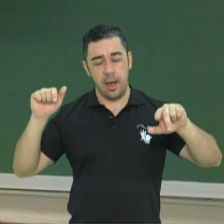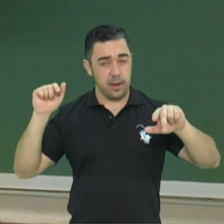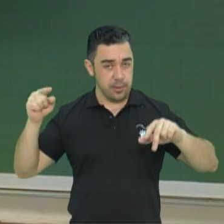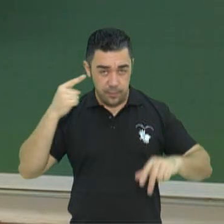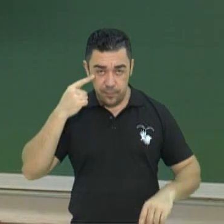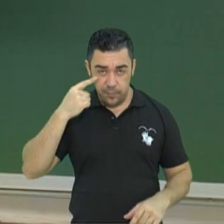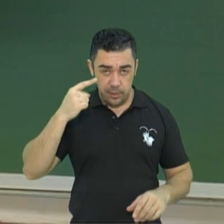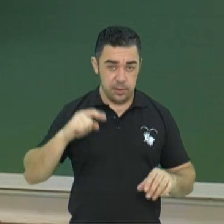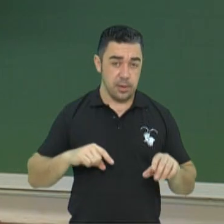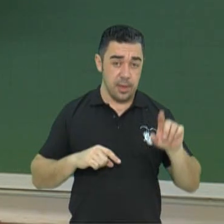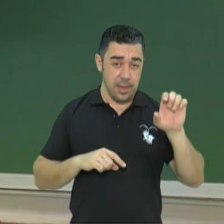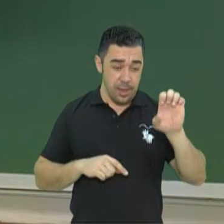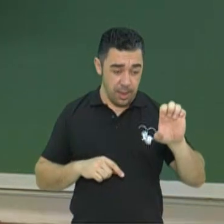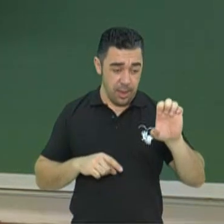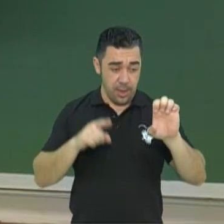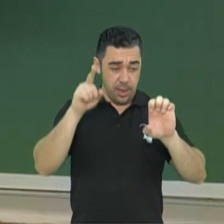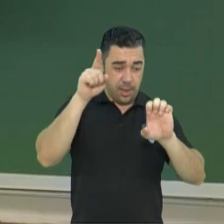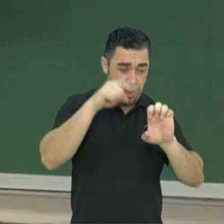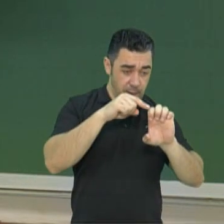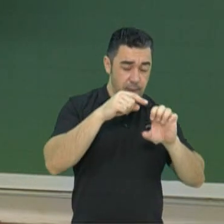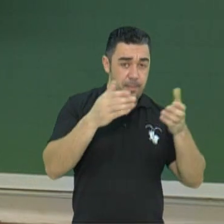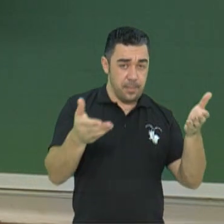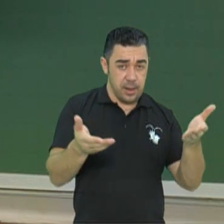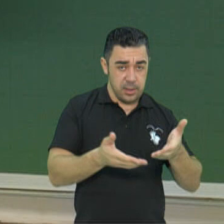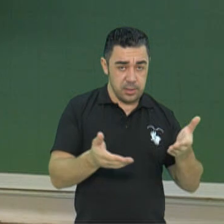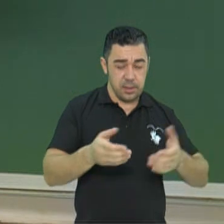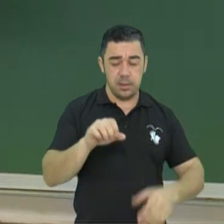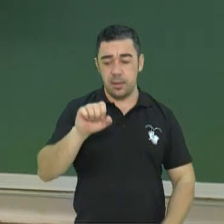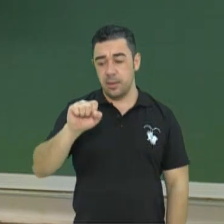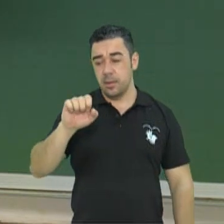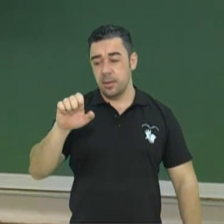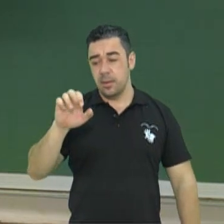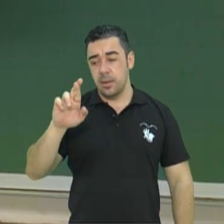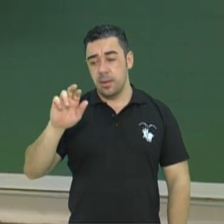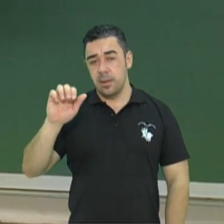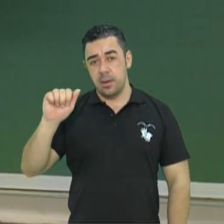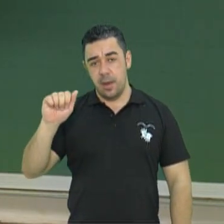utilizado no presente, né? Como que fica? É, e o